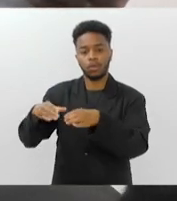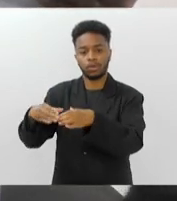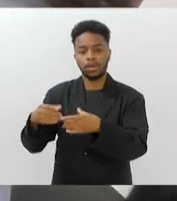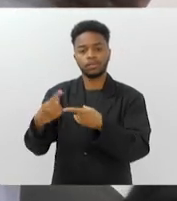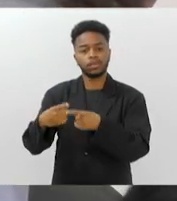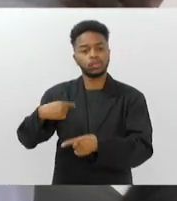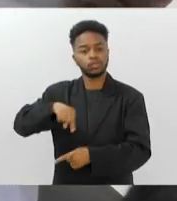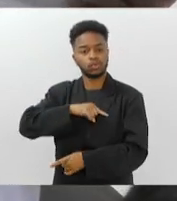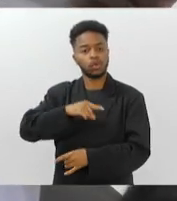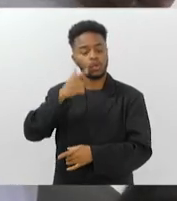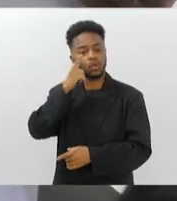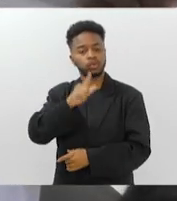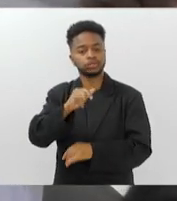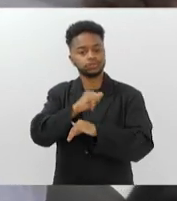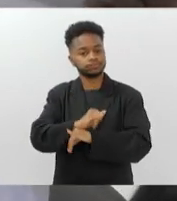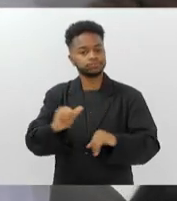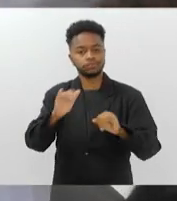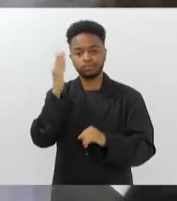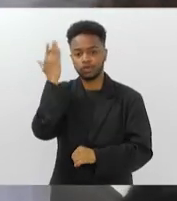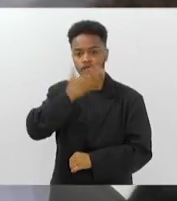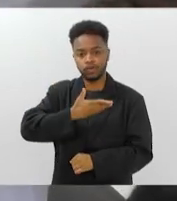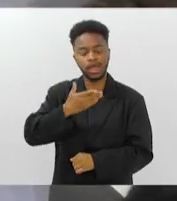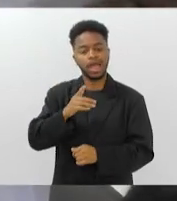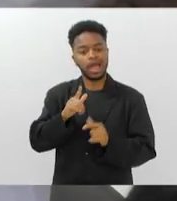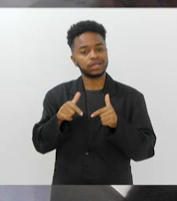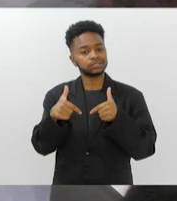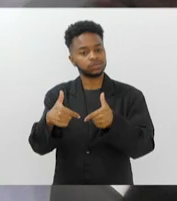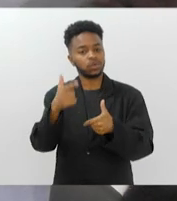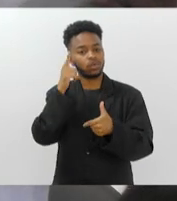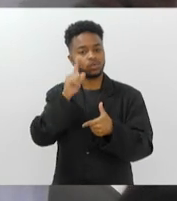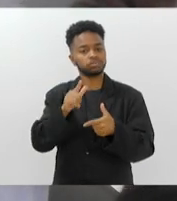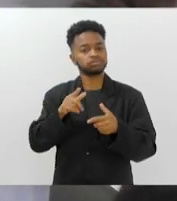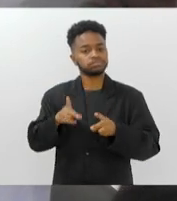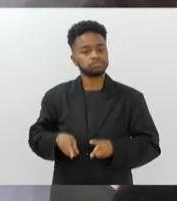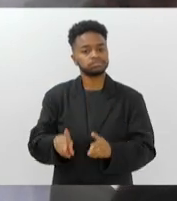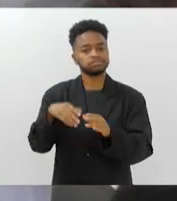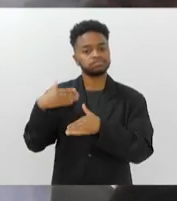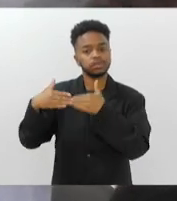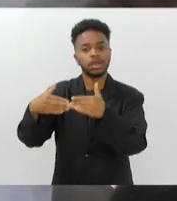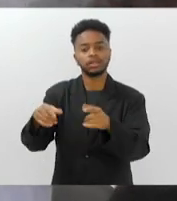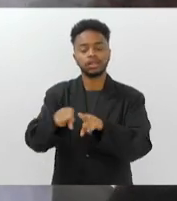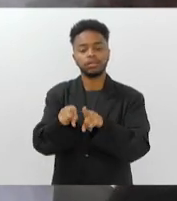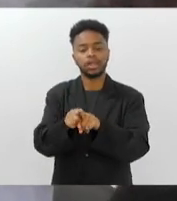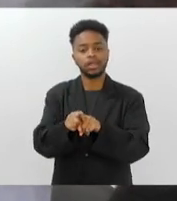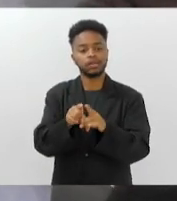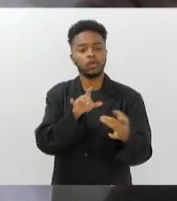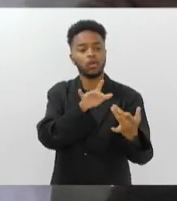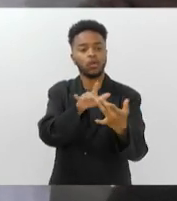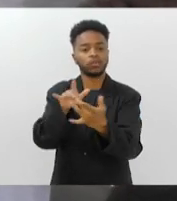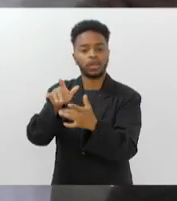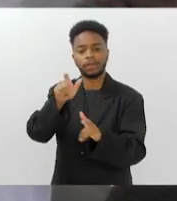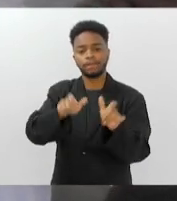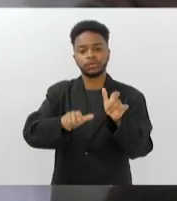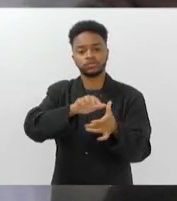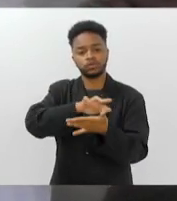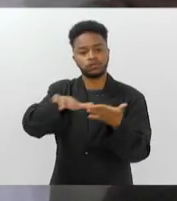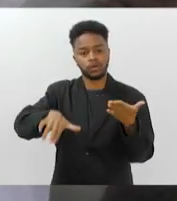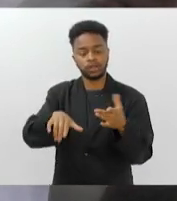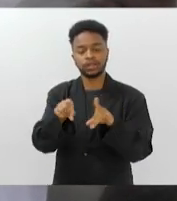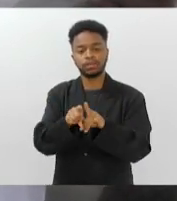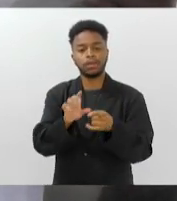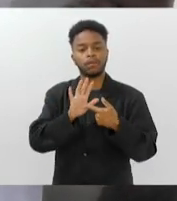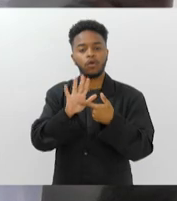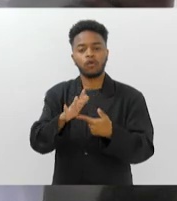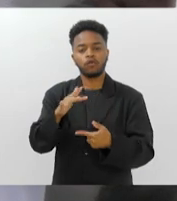garantir que essas ações continuem a crescer e atingir o número ainda maior de pessoas assegurando um